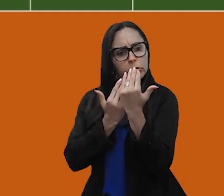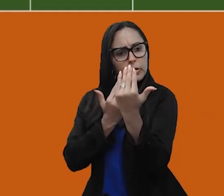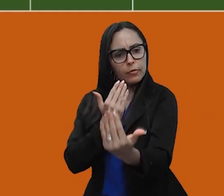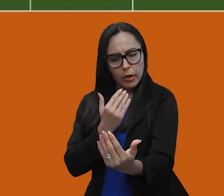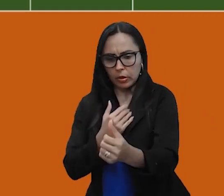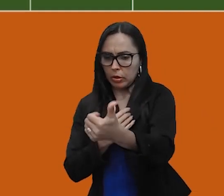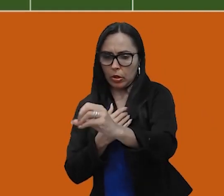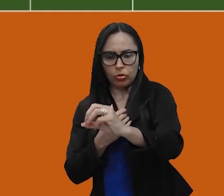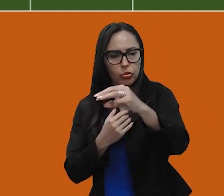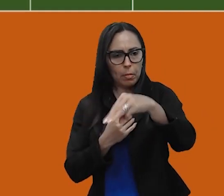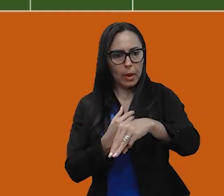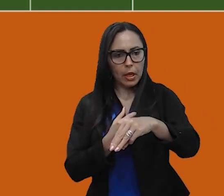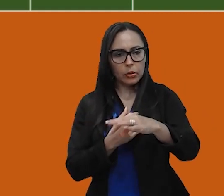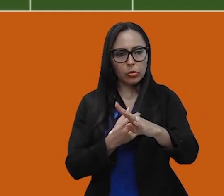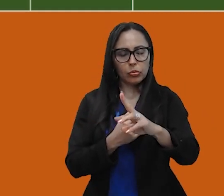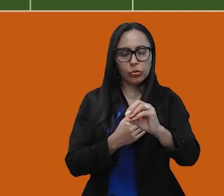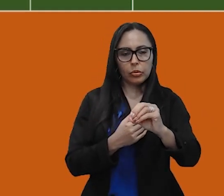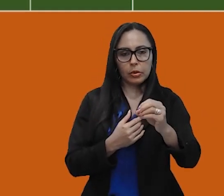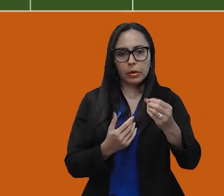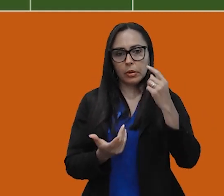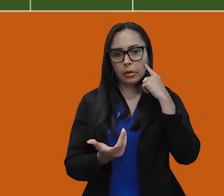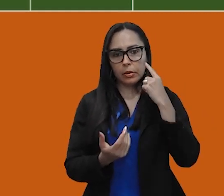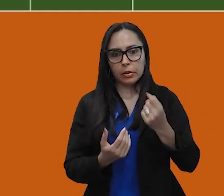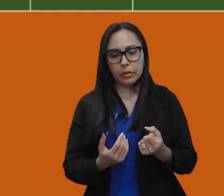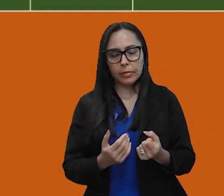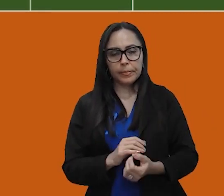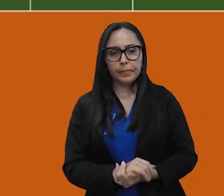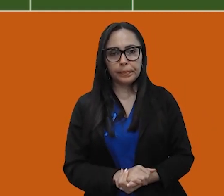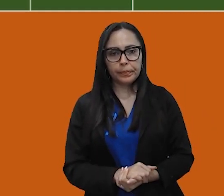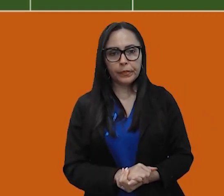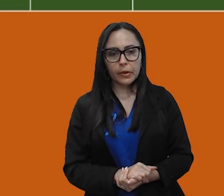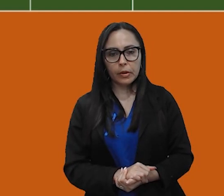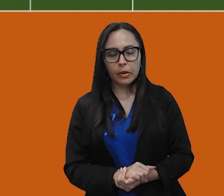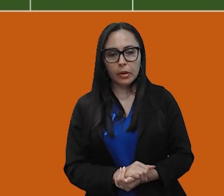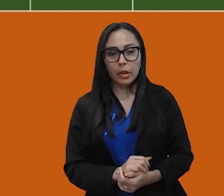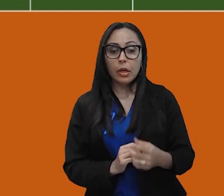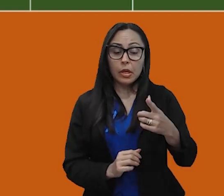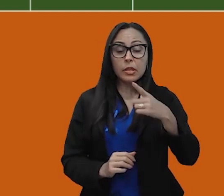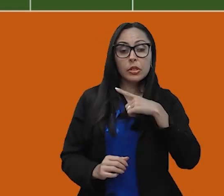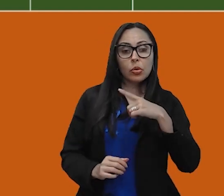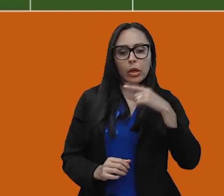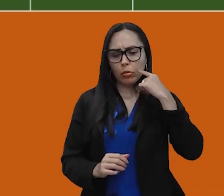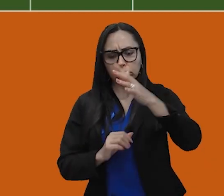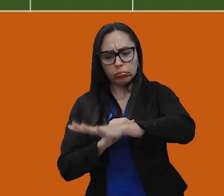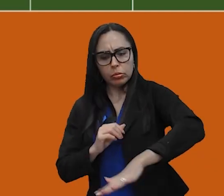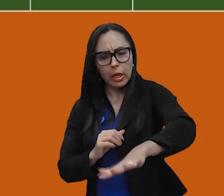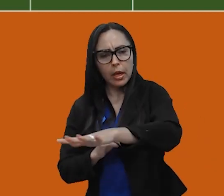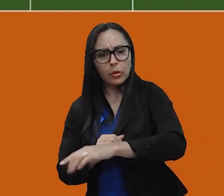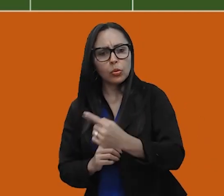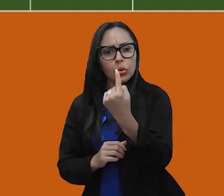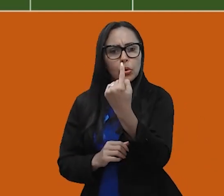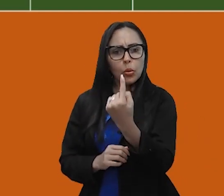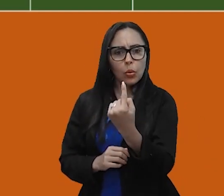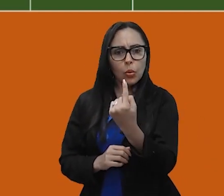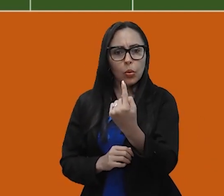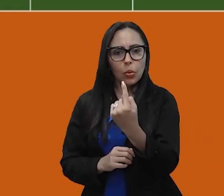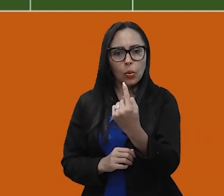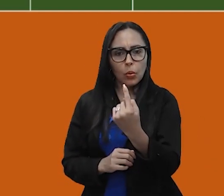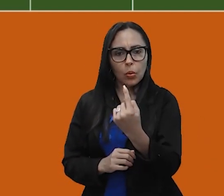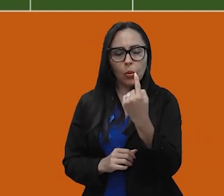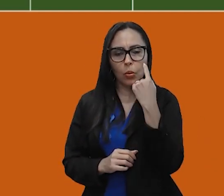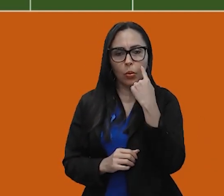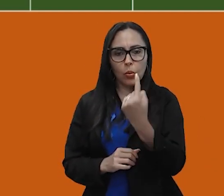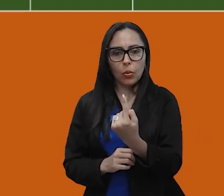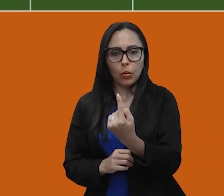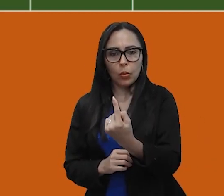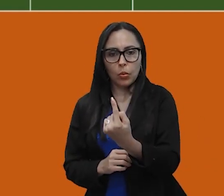10 metros, eu posso dizer que a frente dele é de 1 decâmetro, beleza? Observe, se eu tenho um terreno de 1 hectômetro, olha